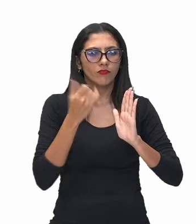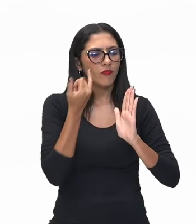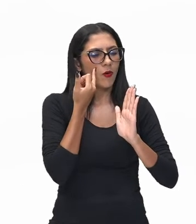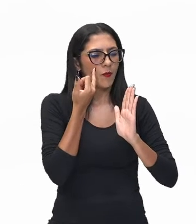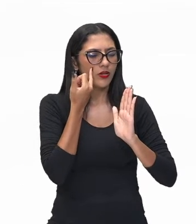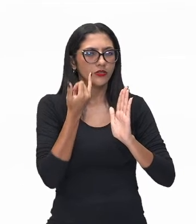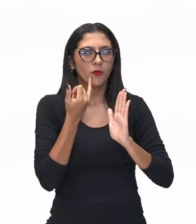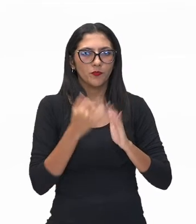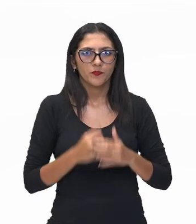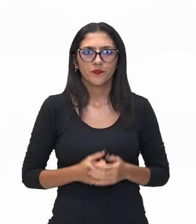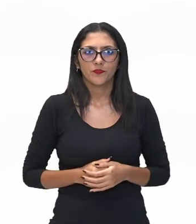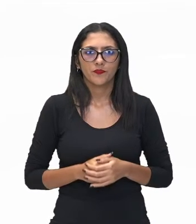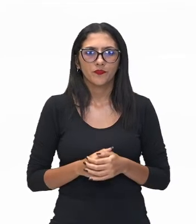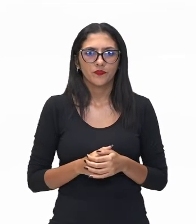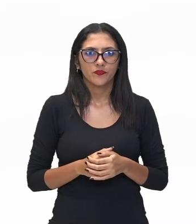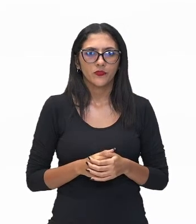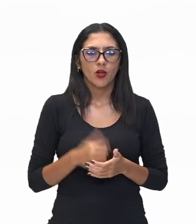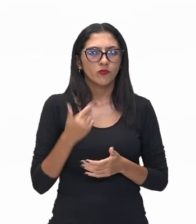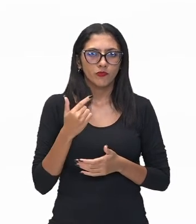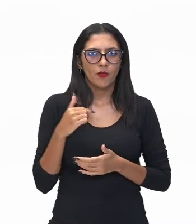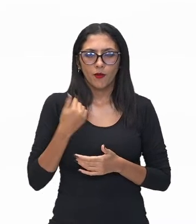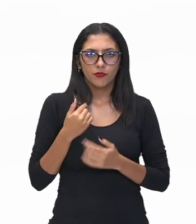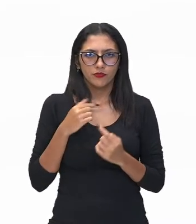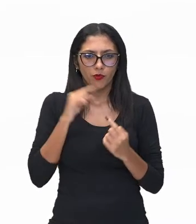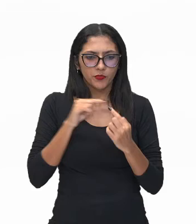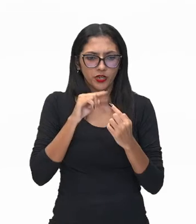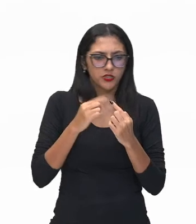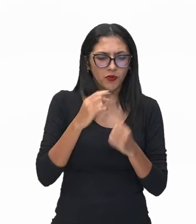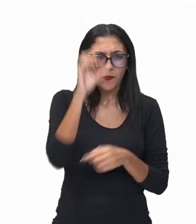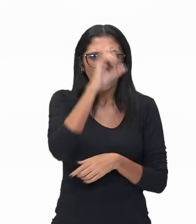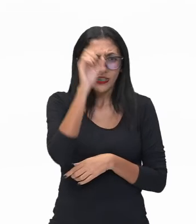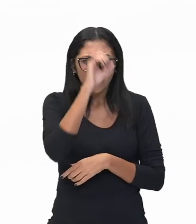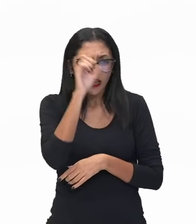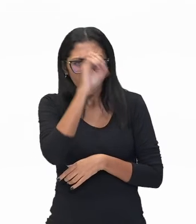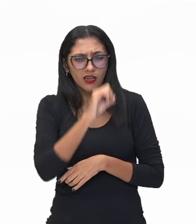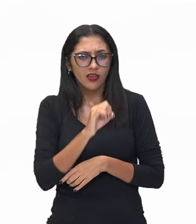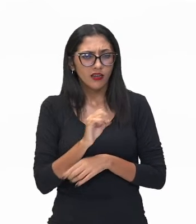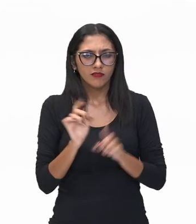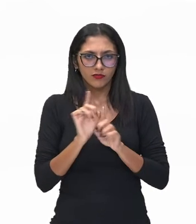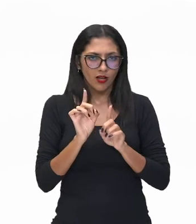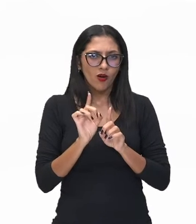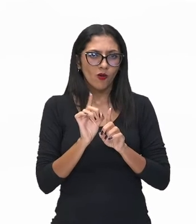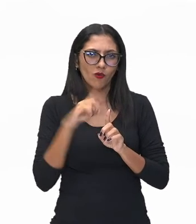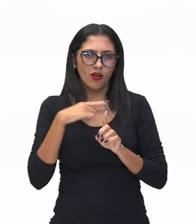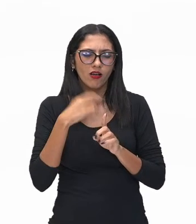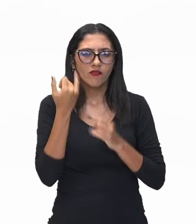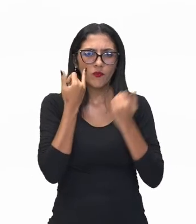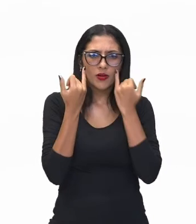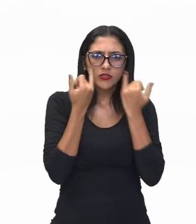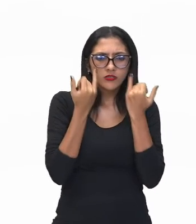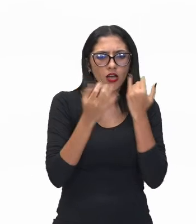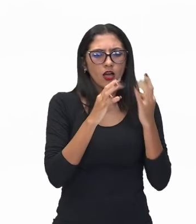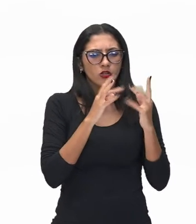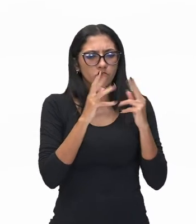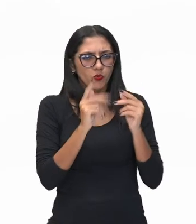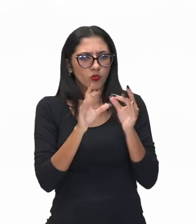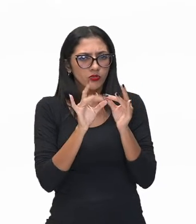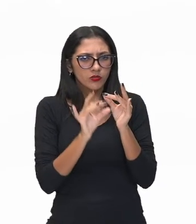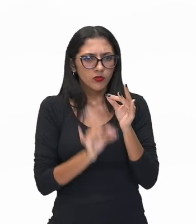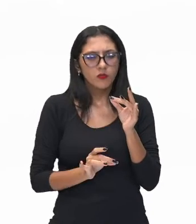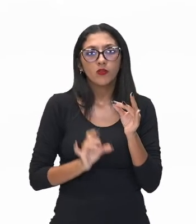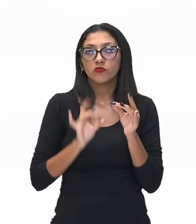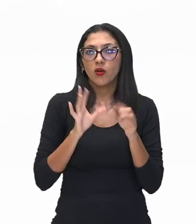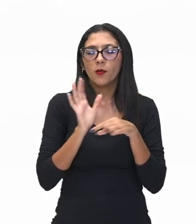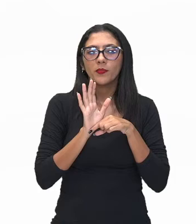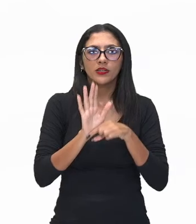nossa intenção aqui ler, né, saber fazer esse bolo, né, ler os ingredientes, nem ler, a gente quer apresentar,